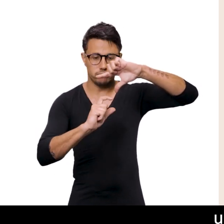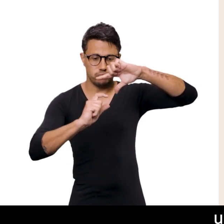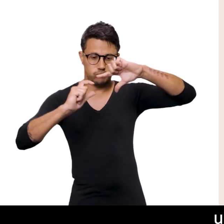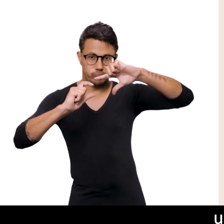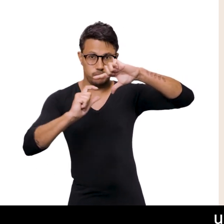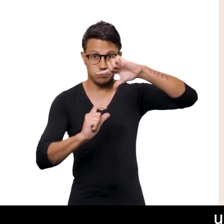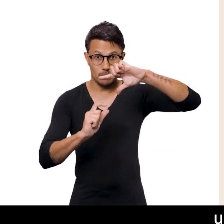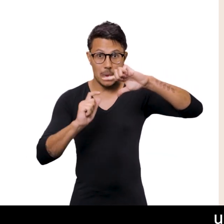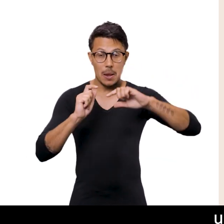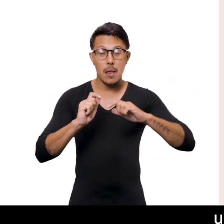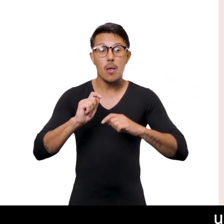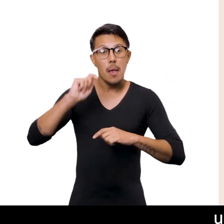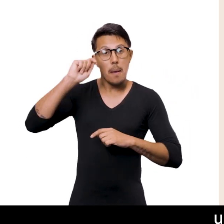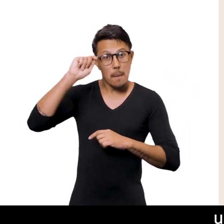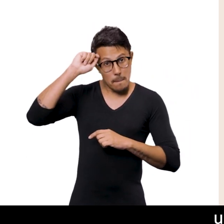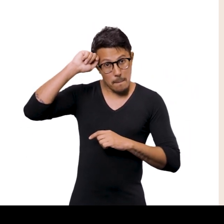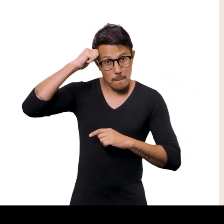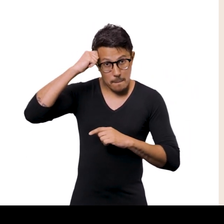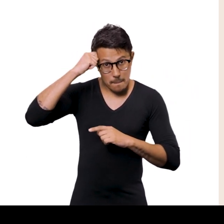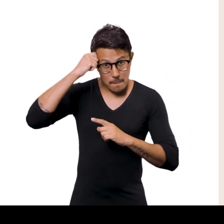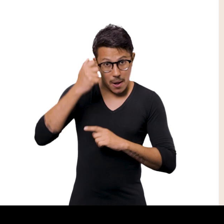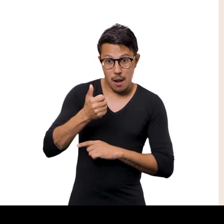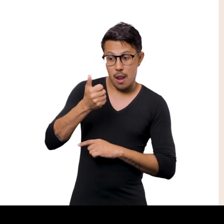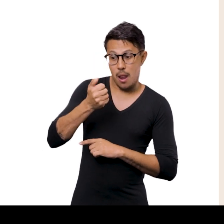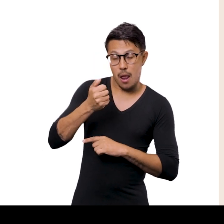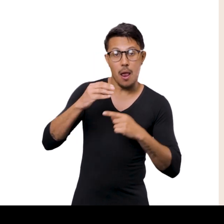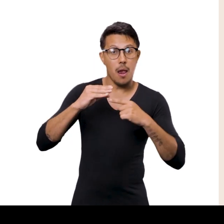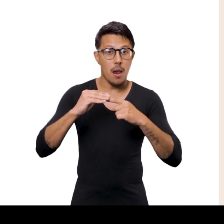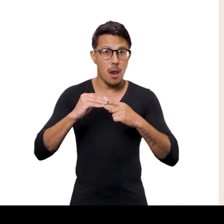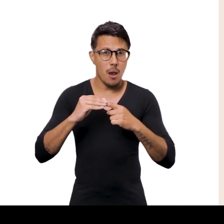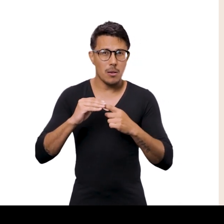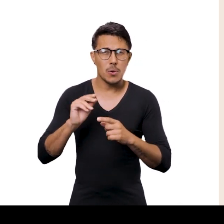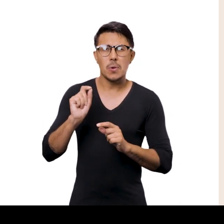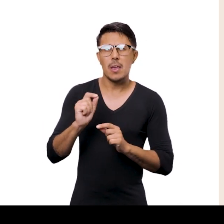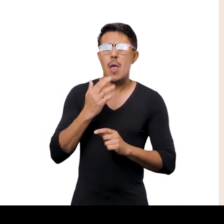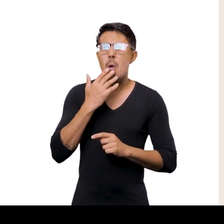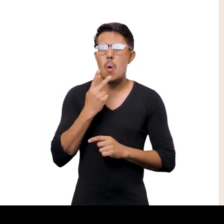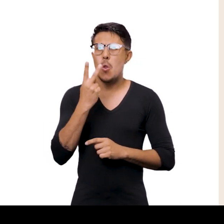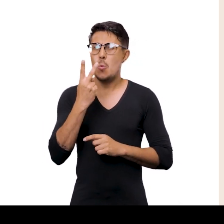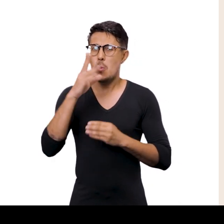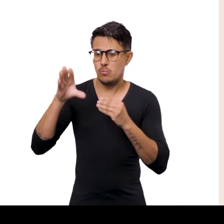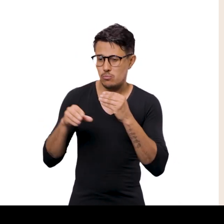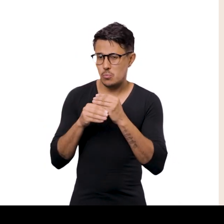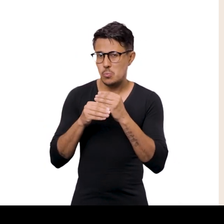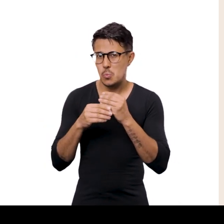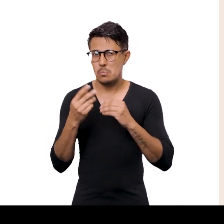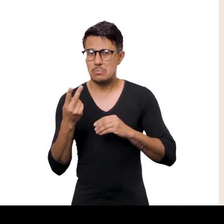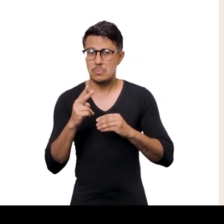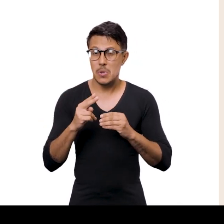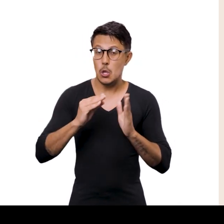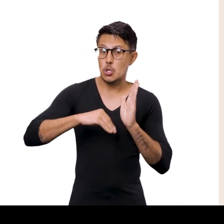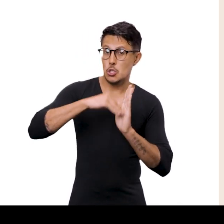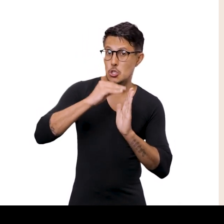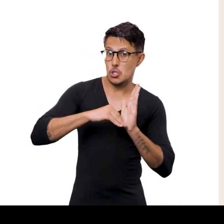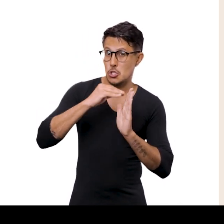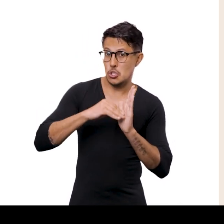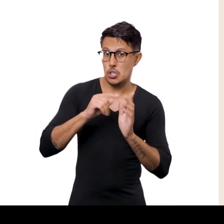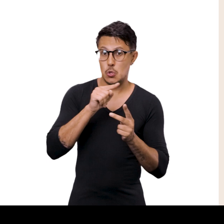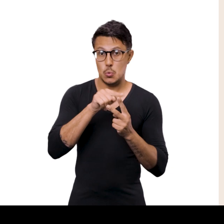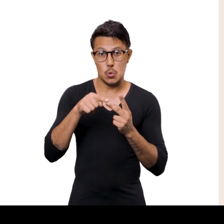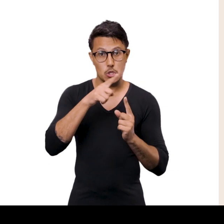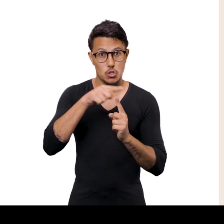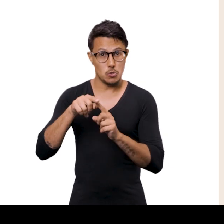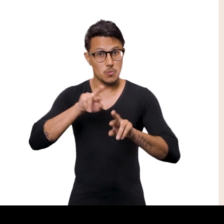do centro, em caneta preta e frequentemente com uma ou duas cores adicionais em guache